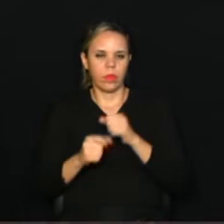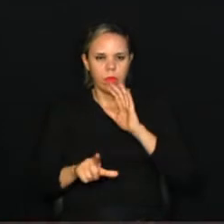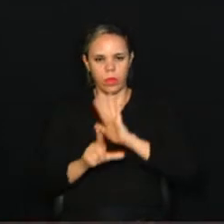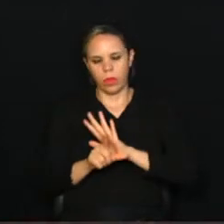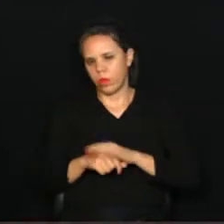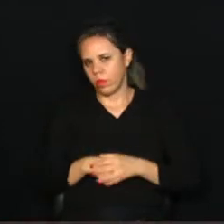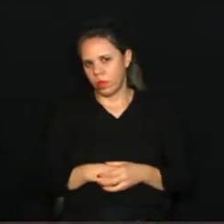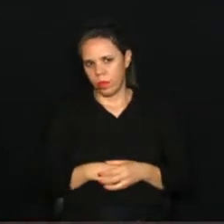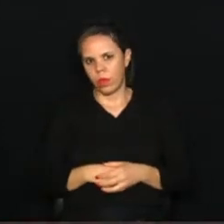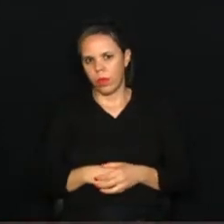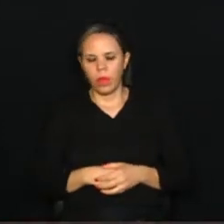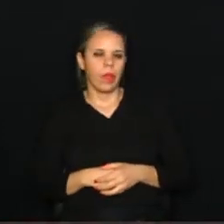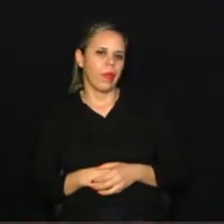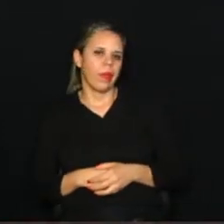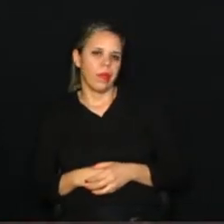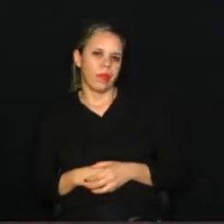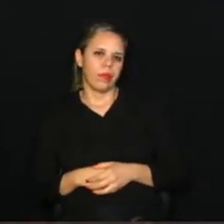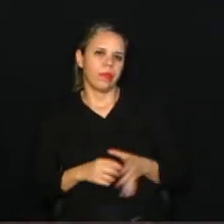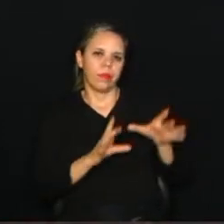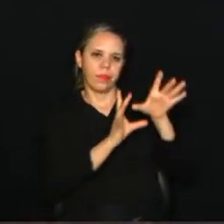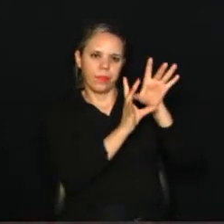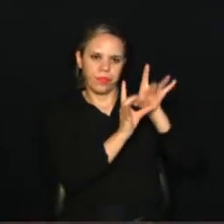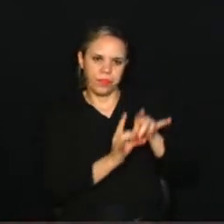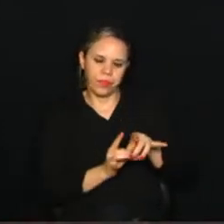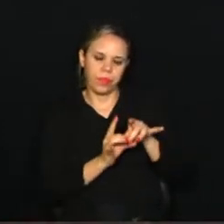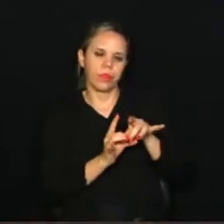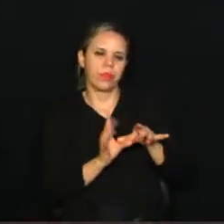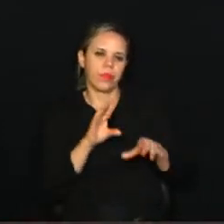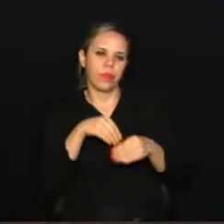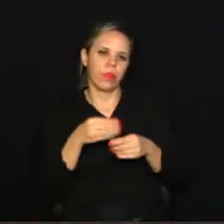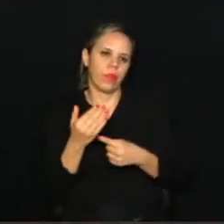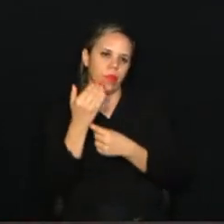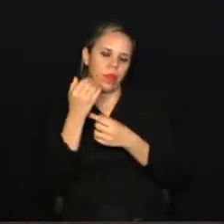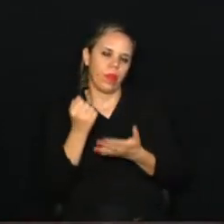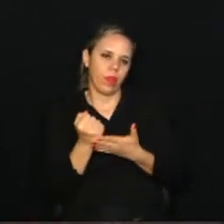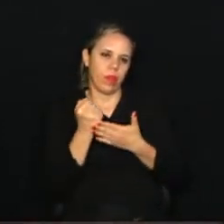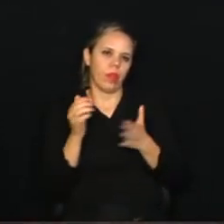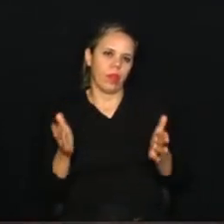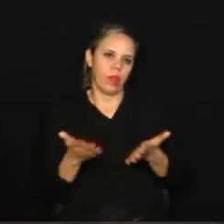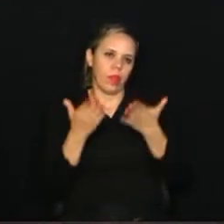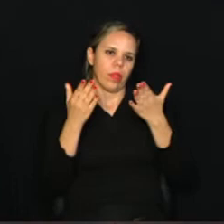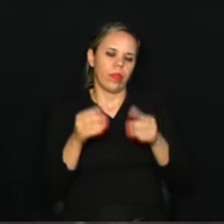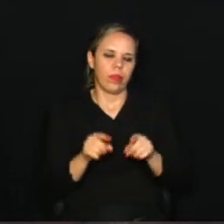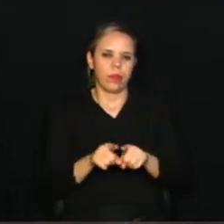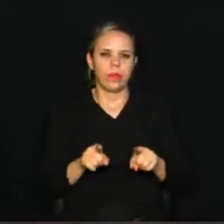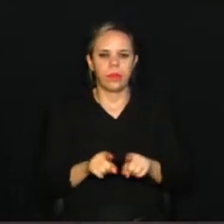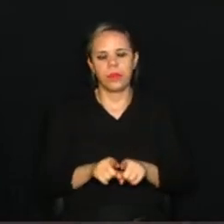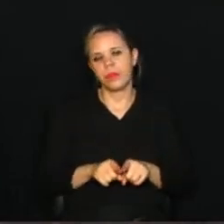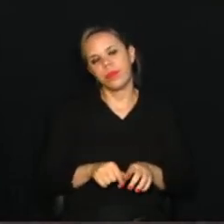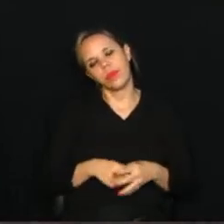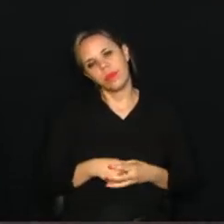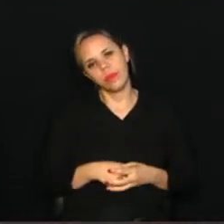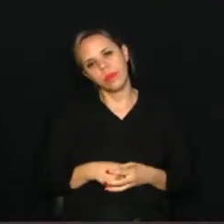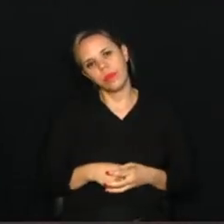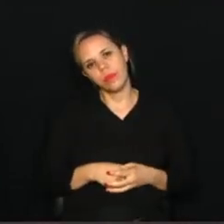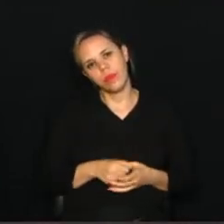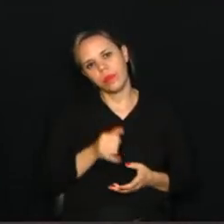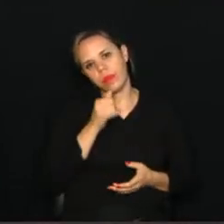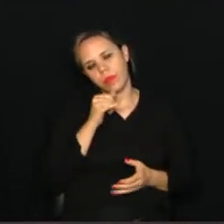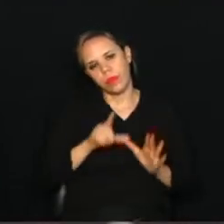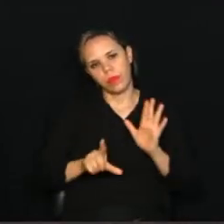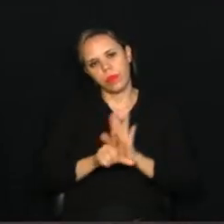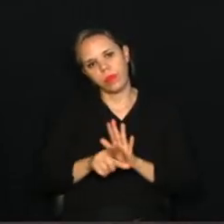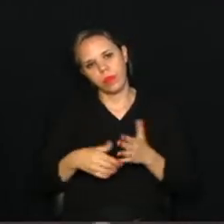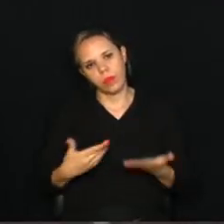que sejam coerentes dentro da tecnologia para poder dar toda a questão